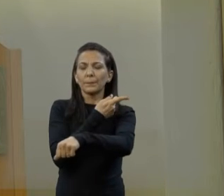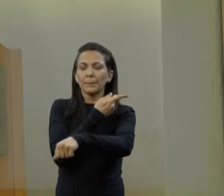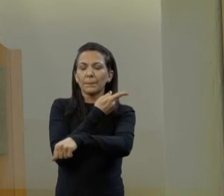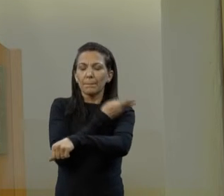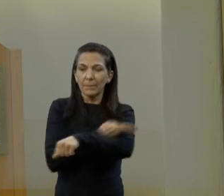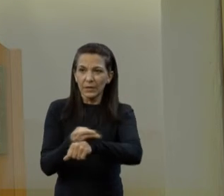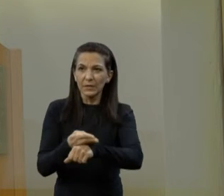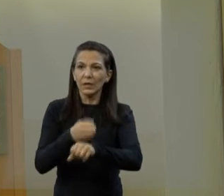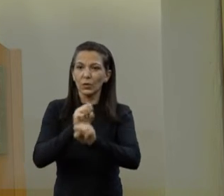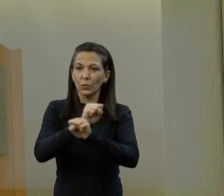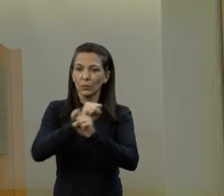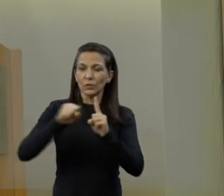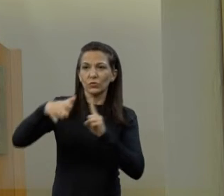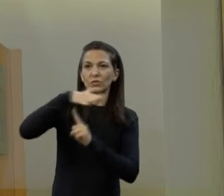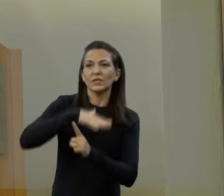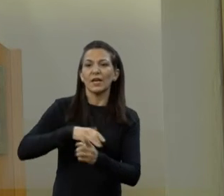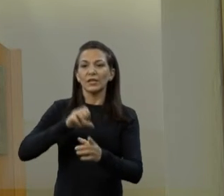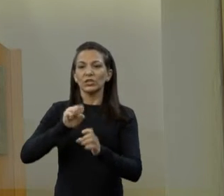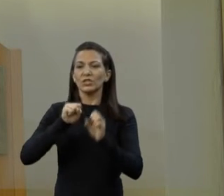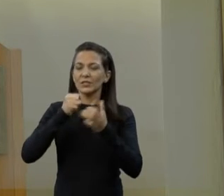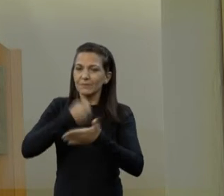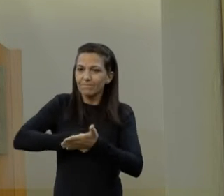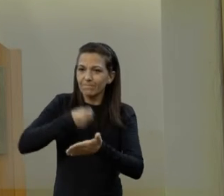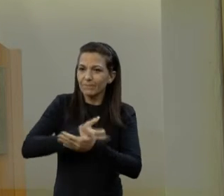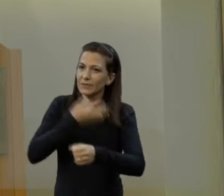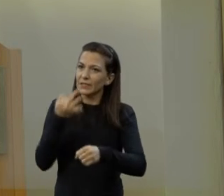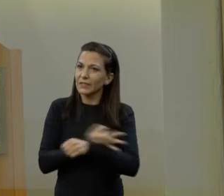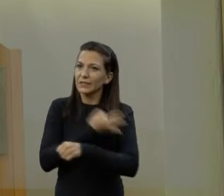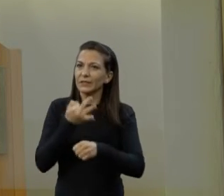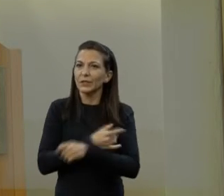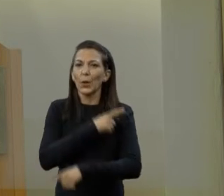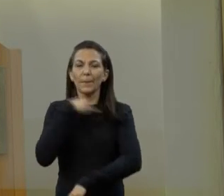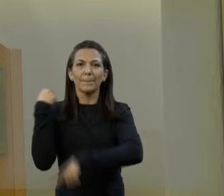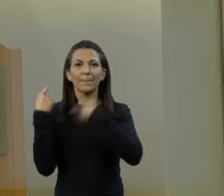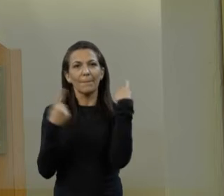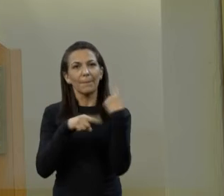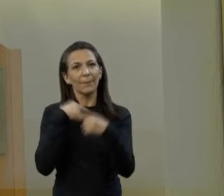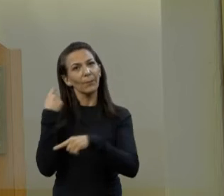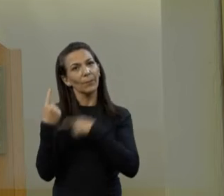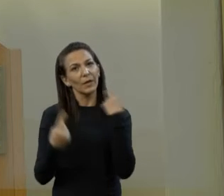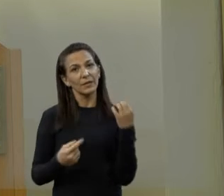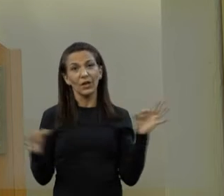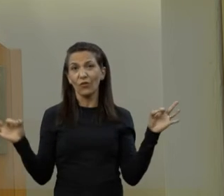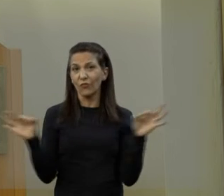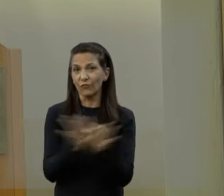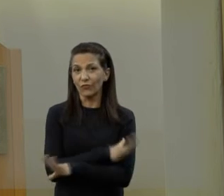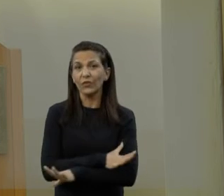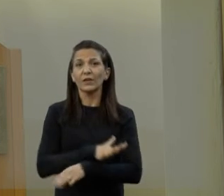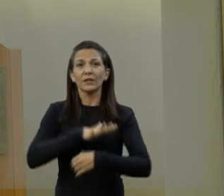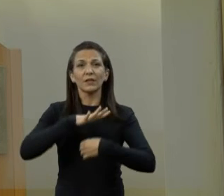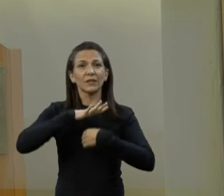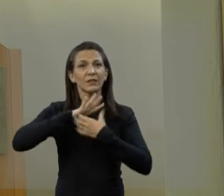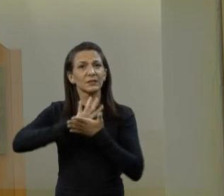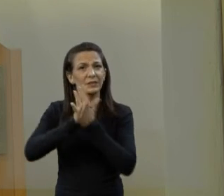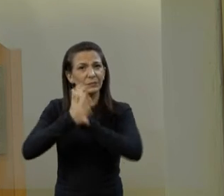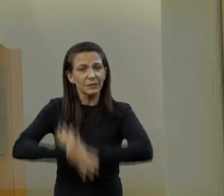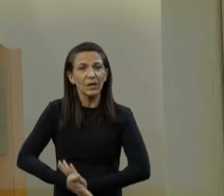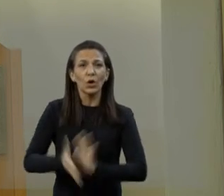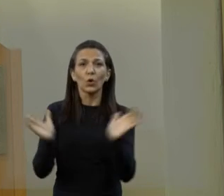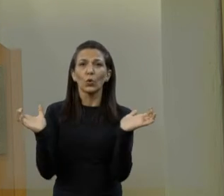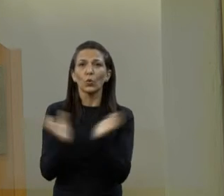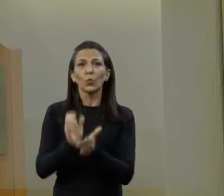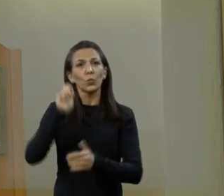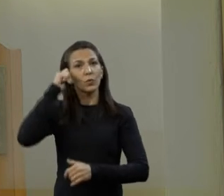sociedade que sistematicamente insiste em matar exterminar e ainda discriminar a população negra